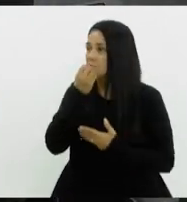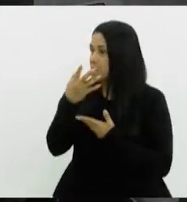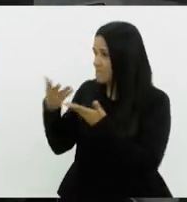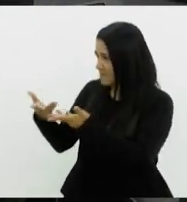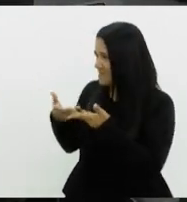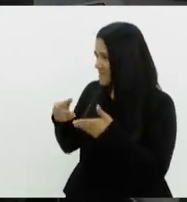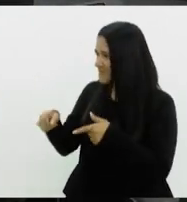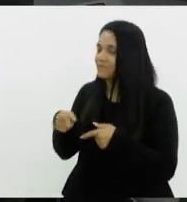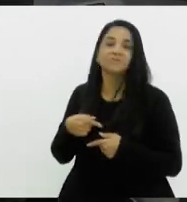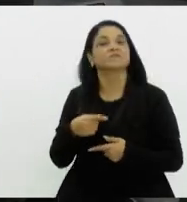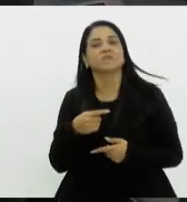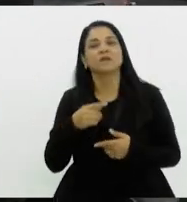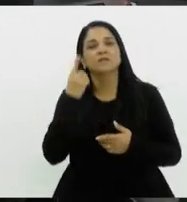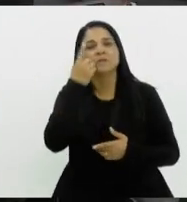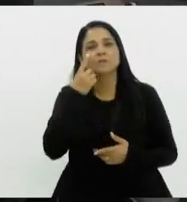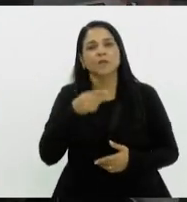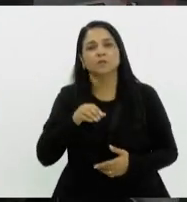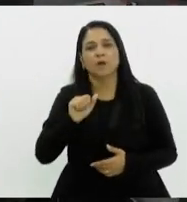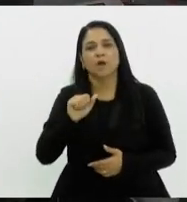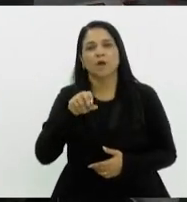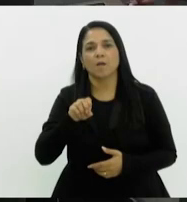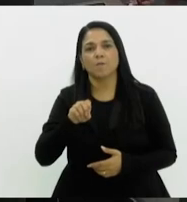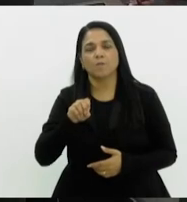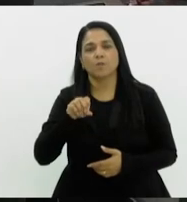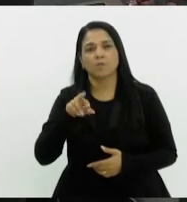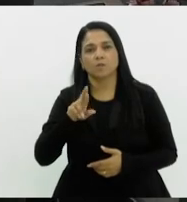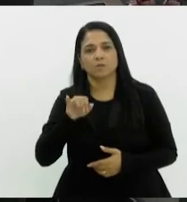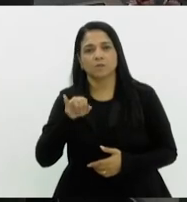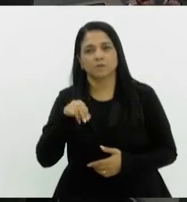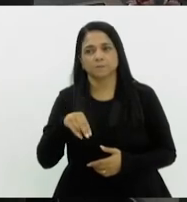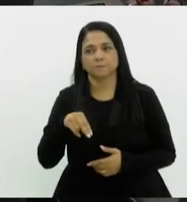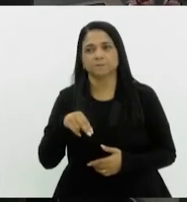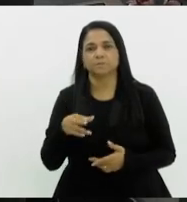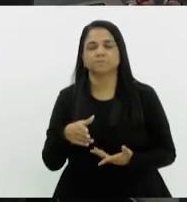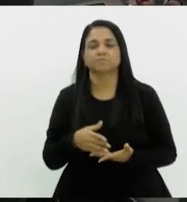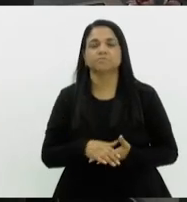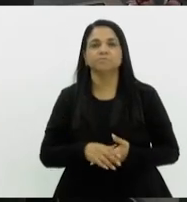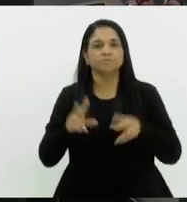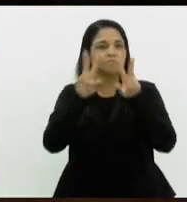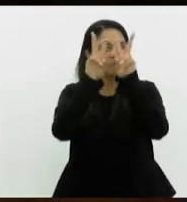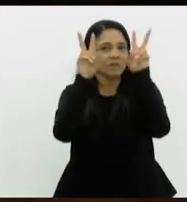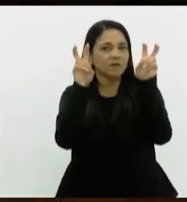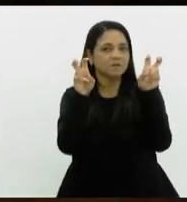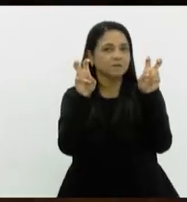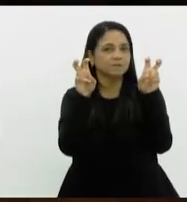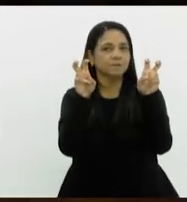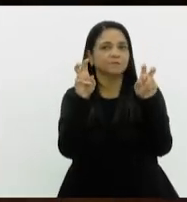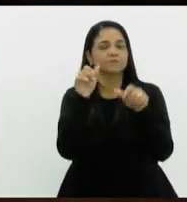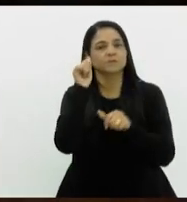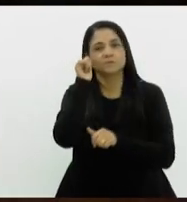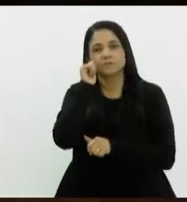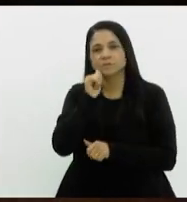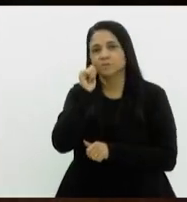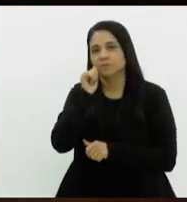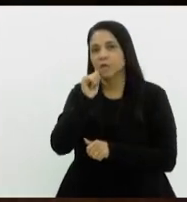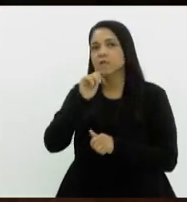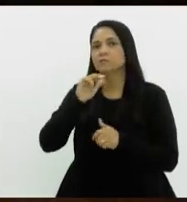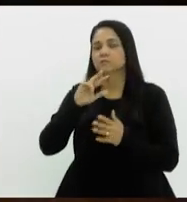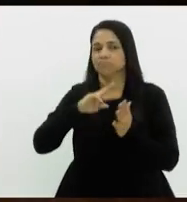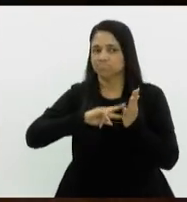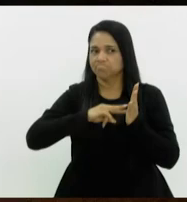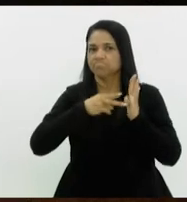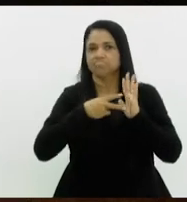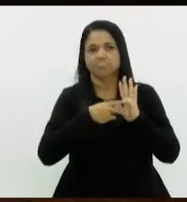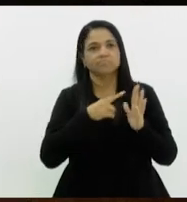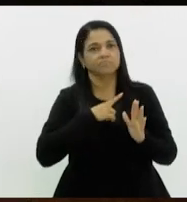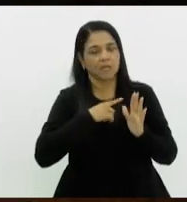bem-vindas. Deputado Rodrigo Amorim. Senhora presidente, é que o tema são mulheres significativas que